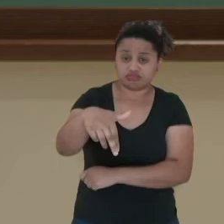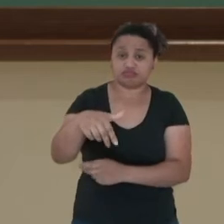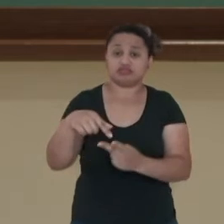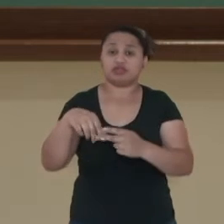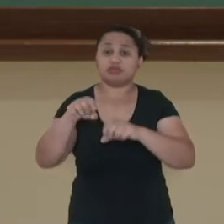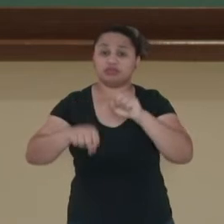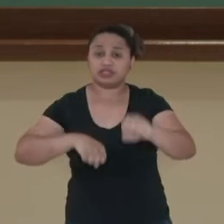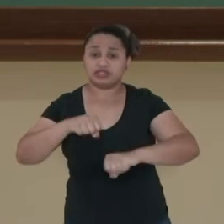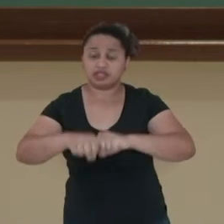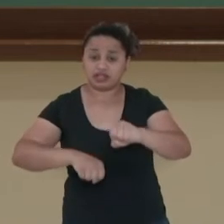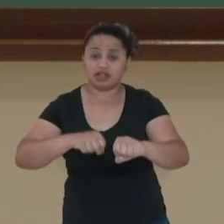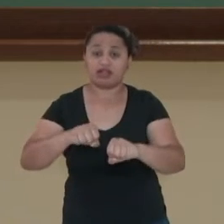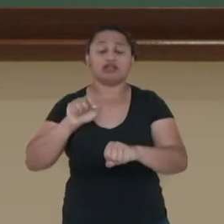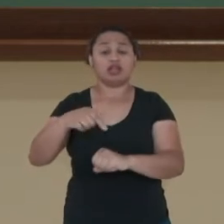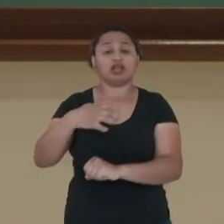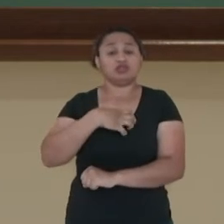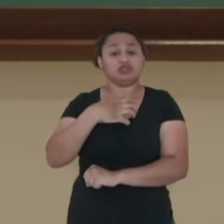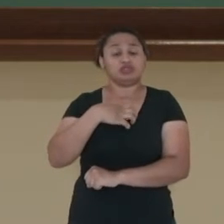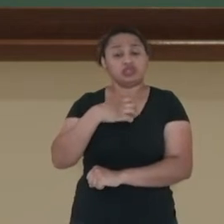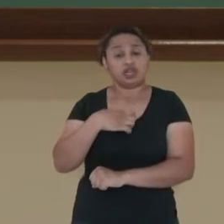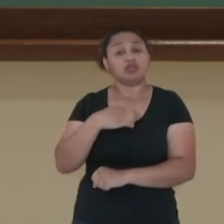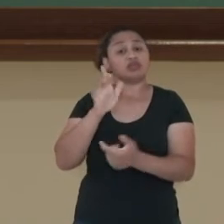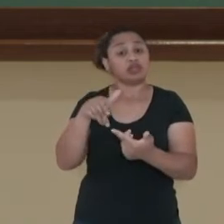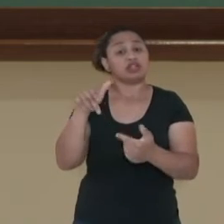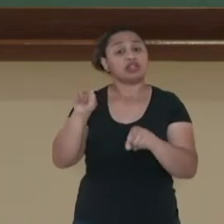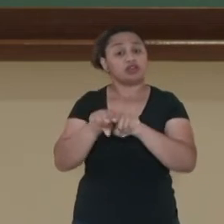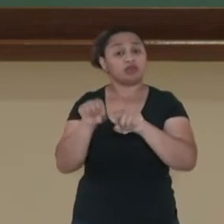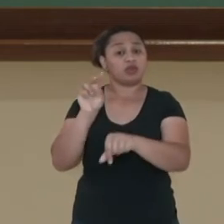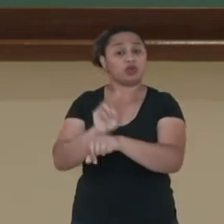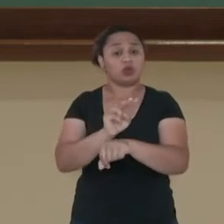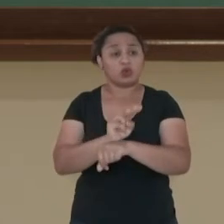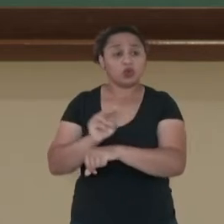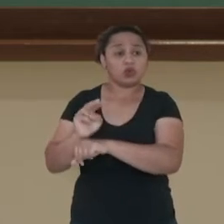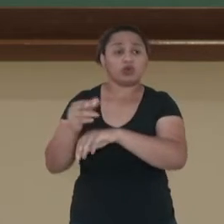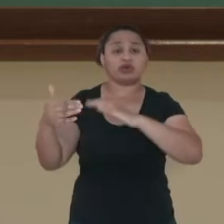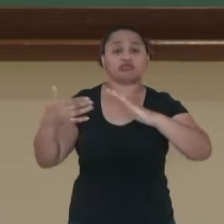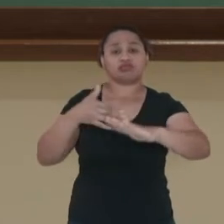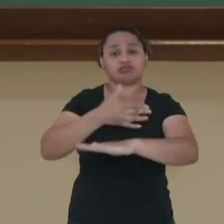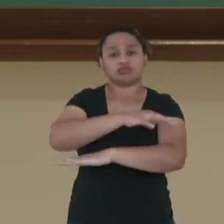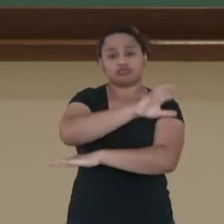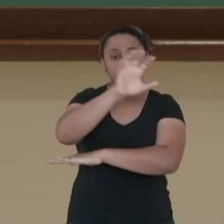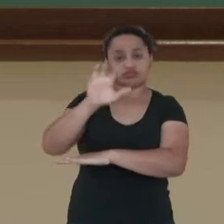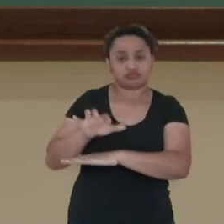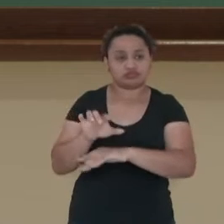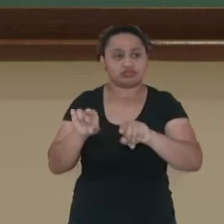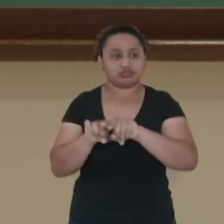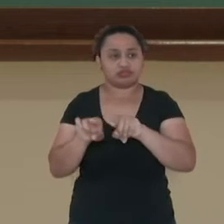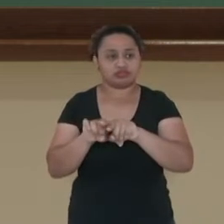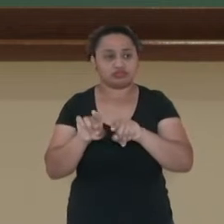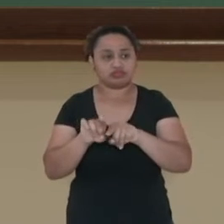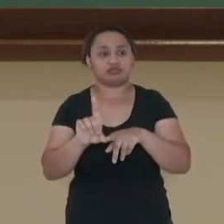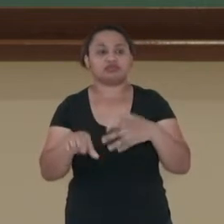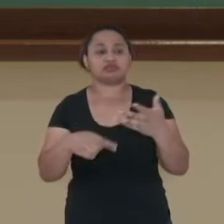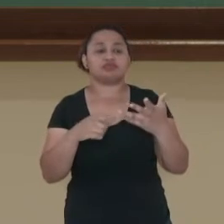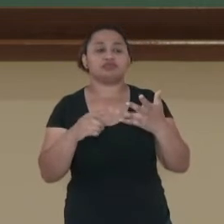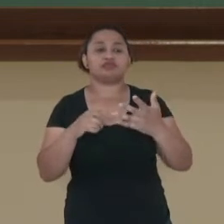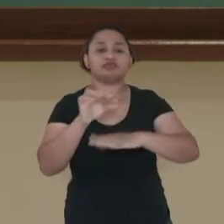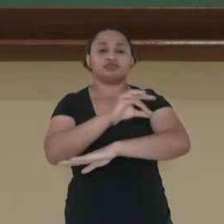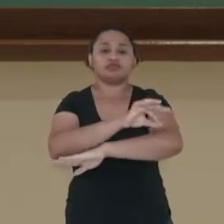bicicleta, né? É um meio ecologicamente aí extremamente correto, né? Isso seria bastante importante. E a nível de